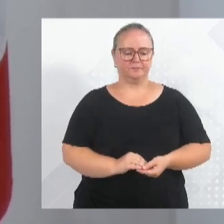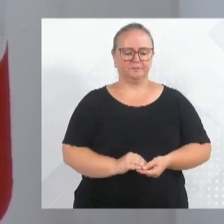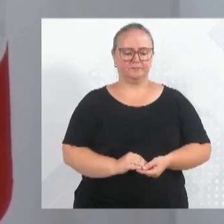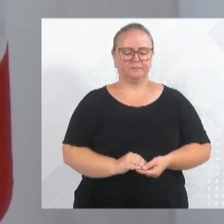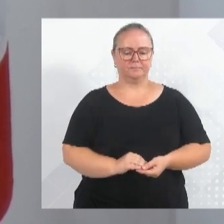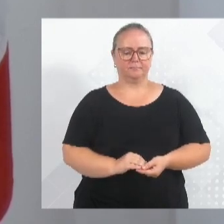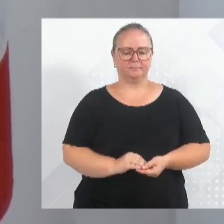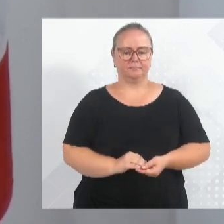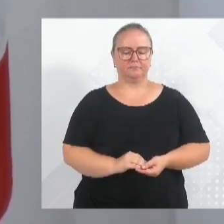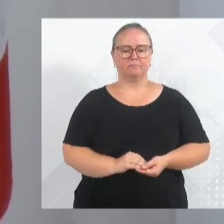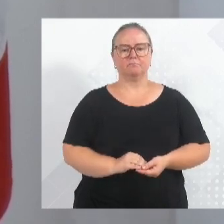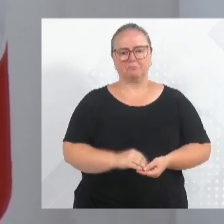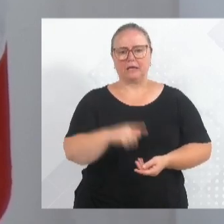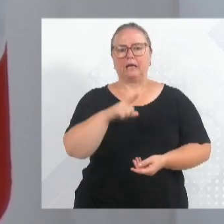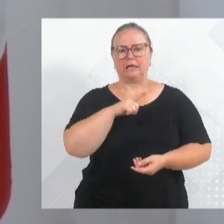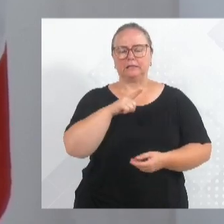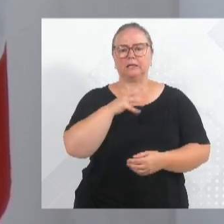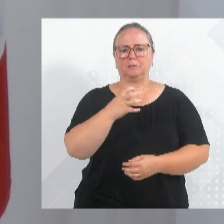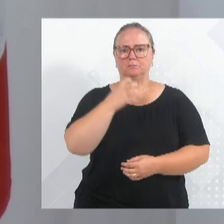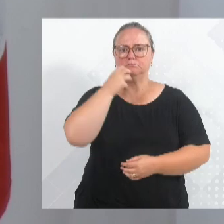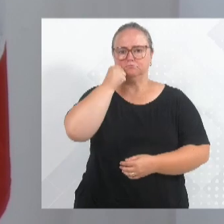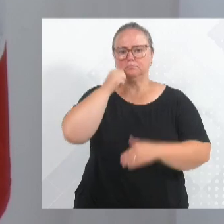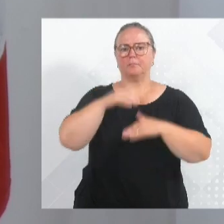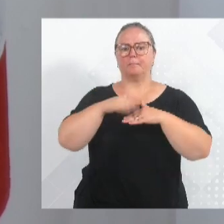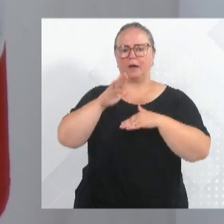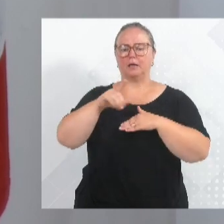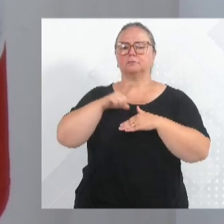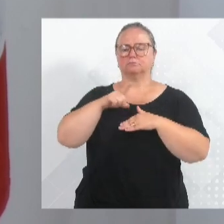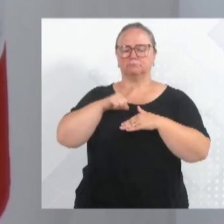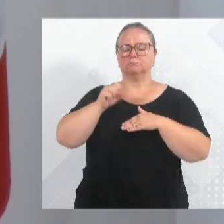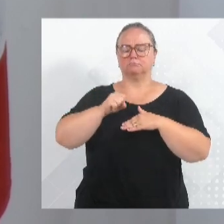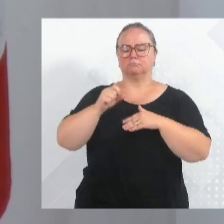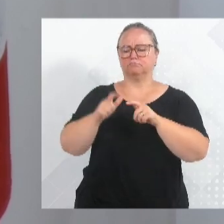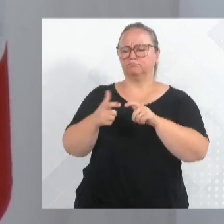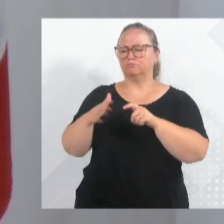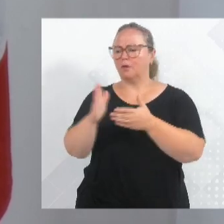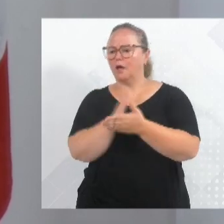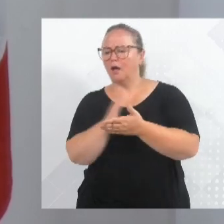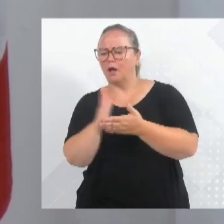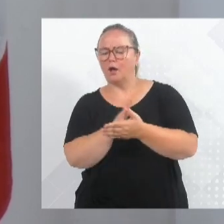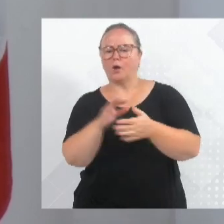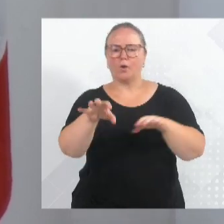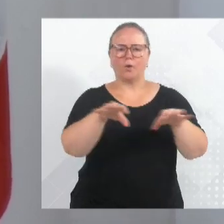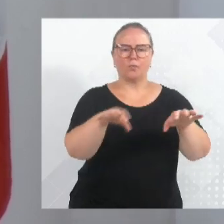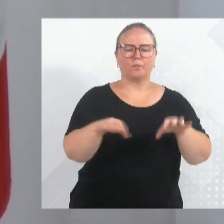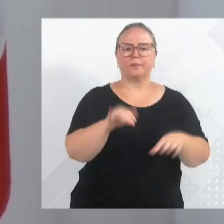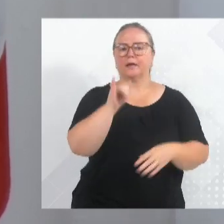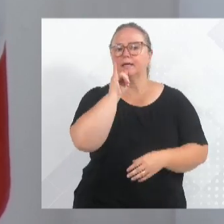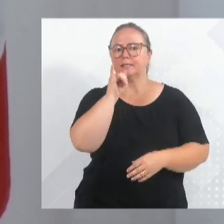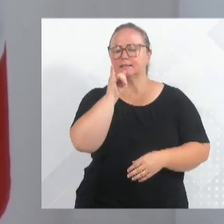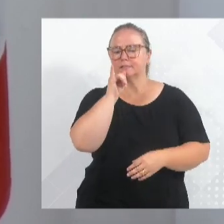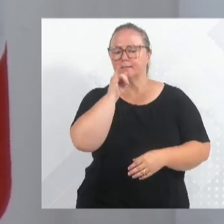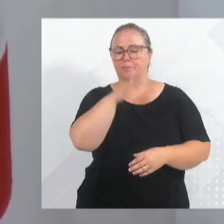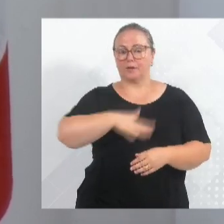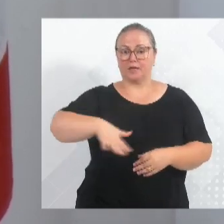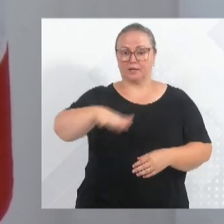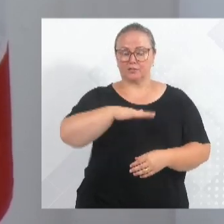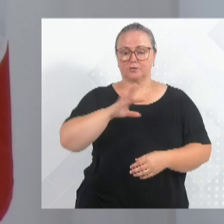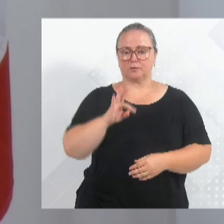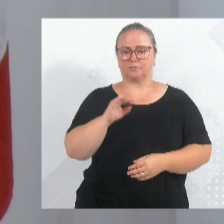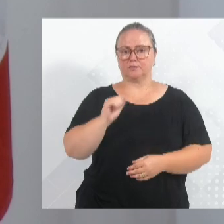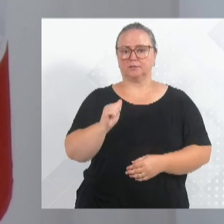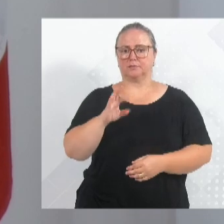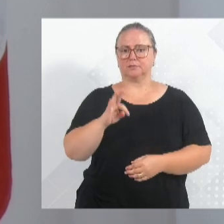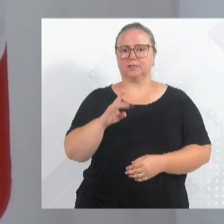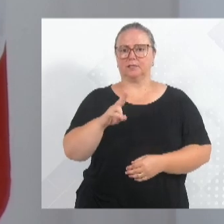Aumento de consumo, como o senhor falou, que tem aumento de consumo em diversas regiões, eu vou me basear região das Tatutibas. Eu participei